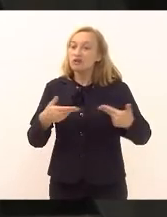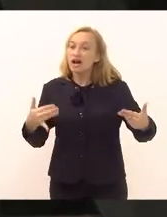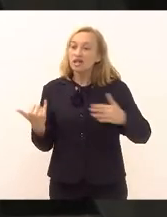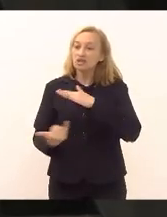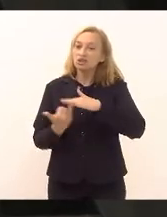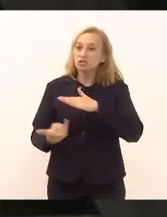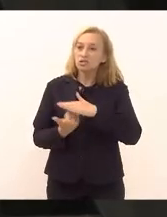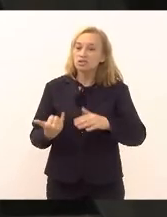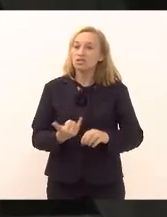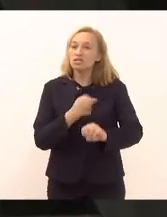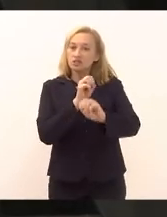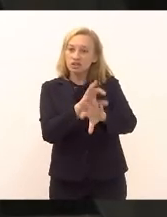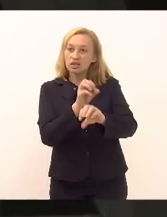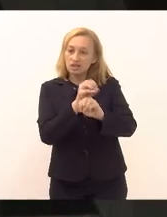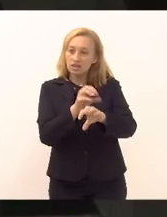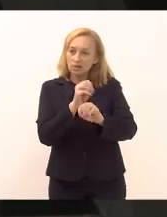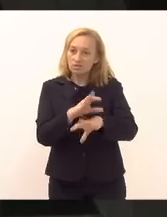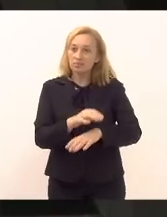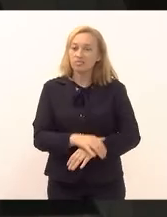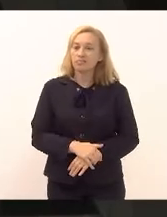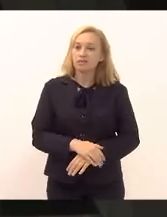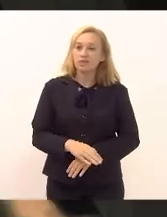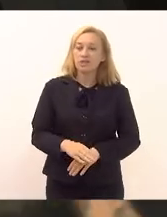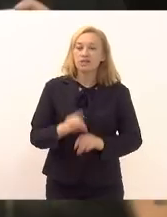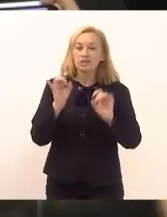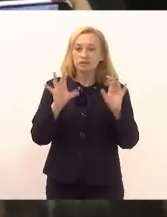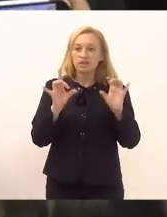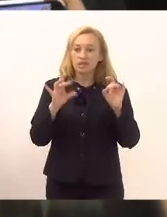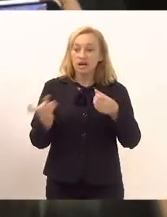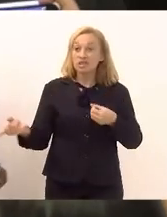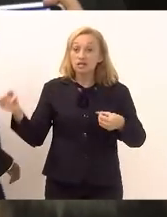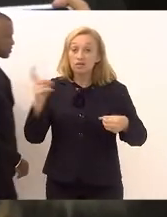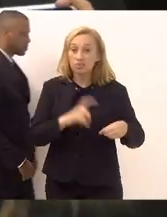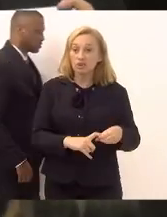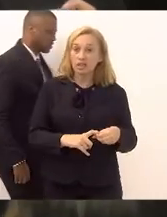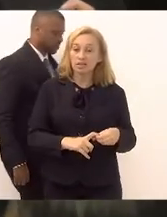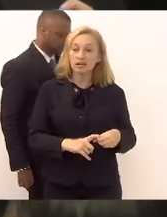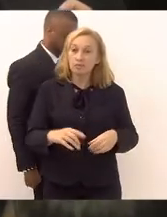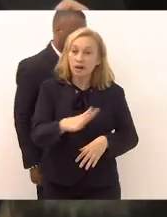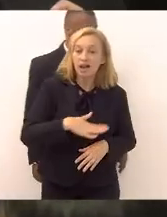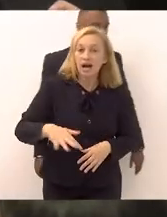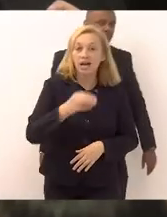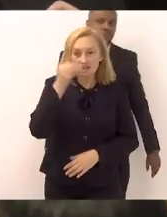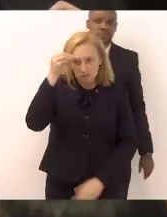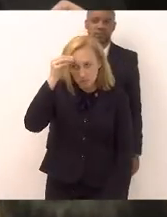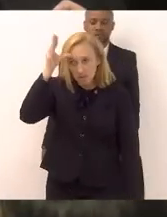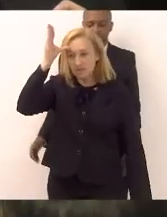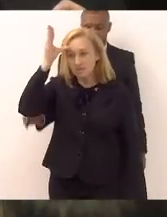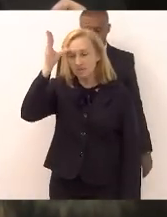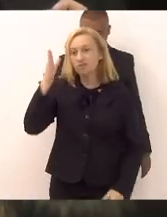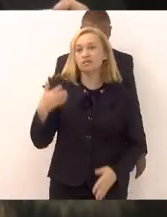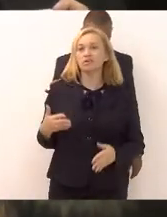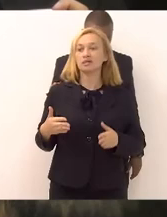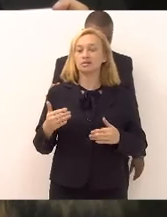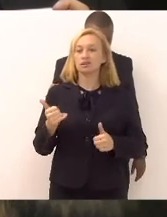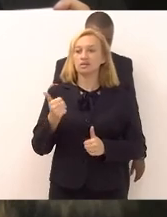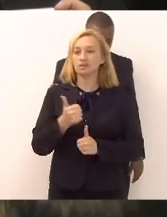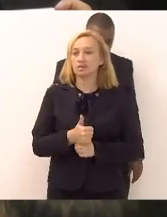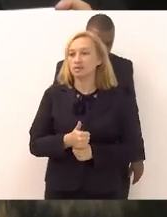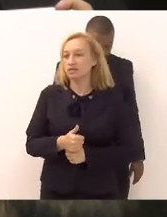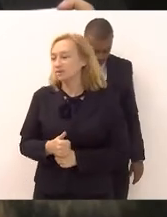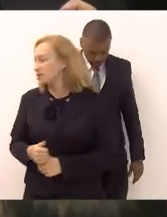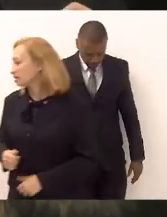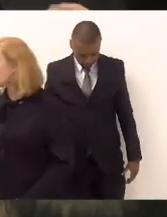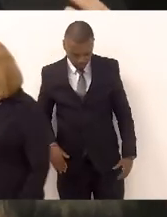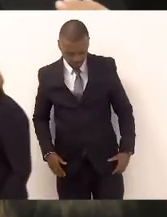de ensino militares especializadas e voltadas para áreas do conhecimento específicas e estruturadas